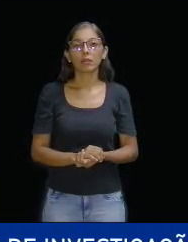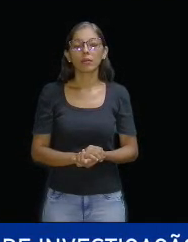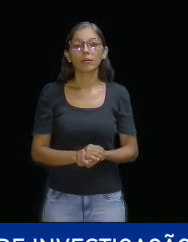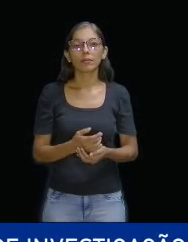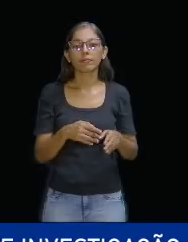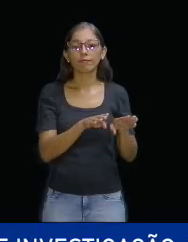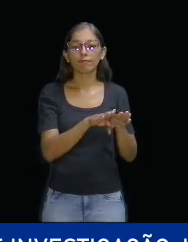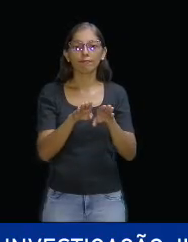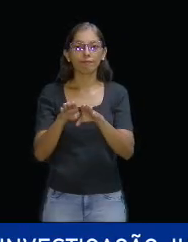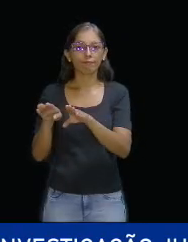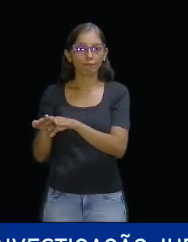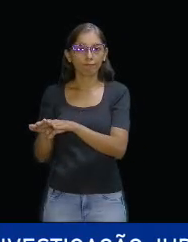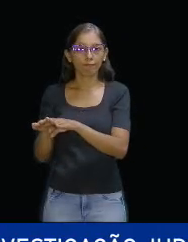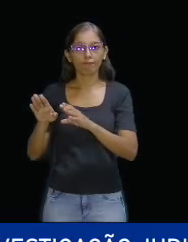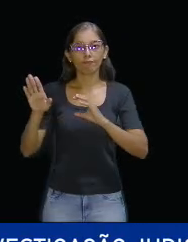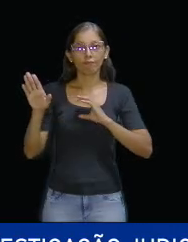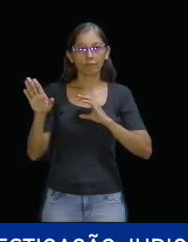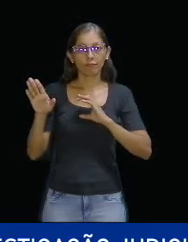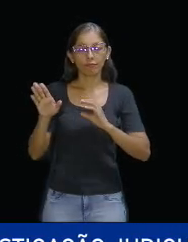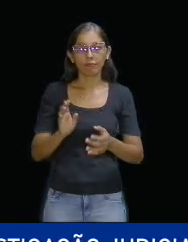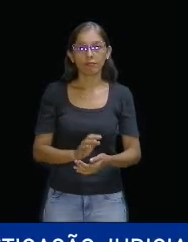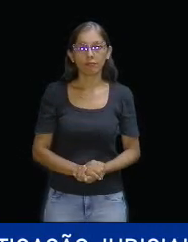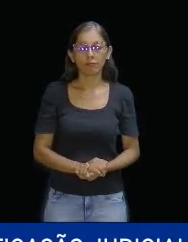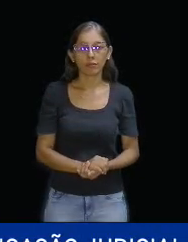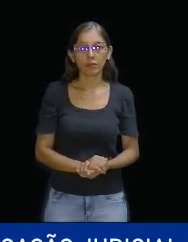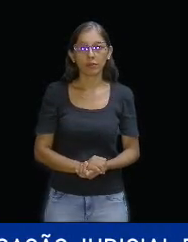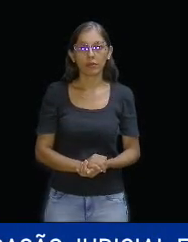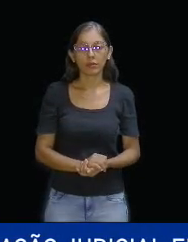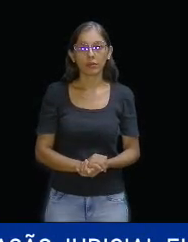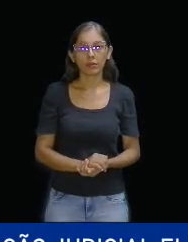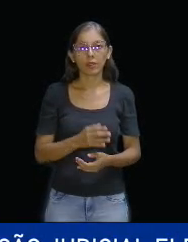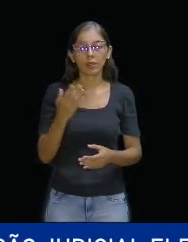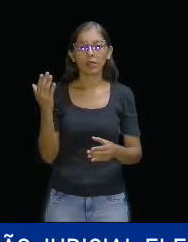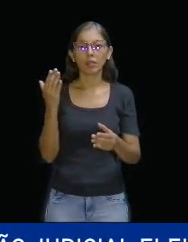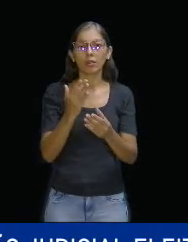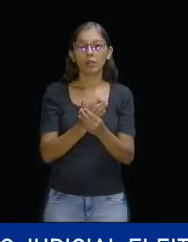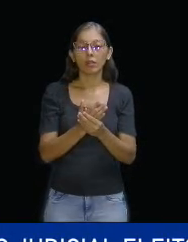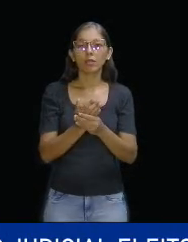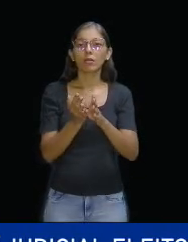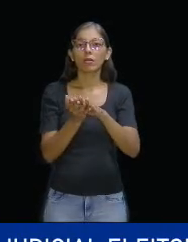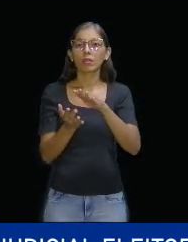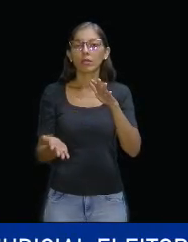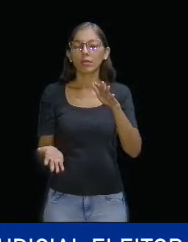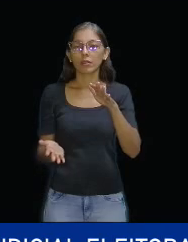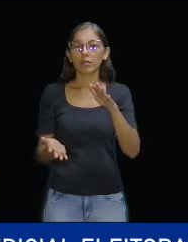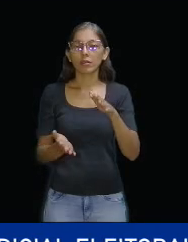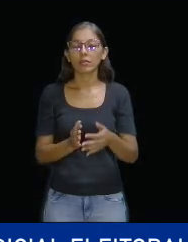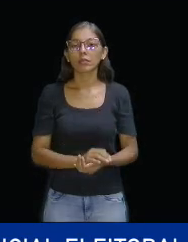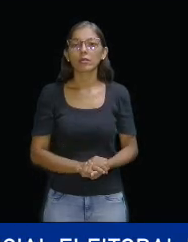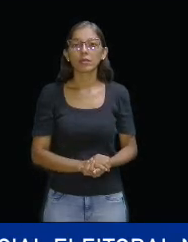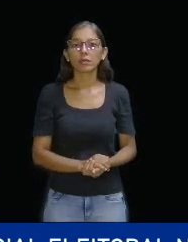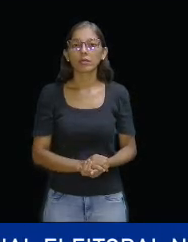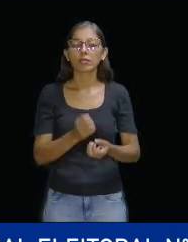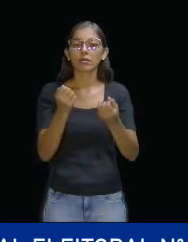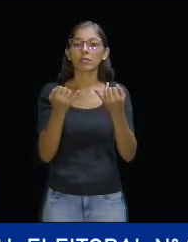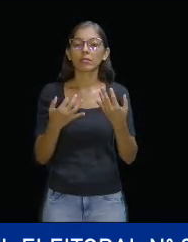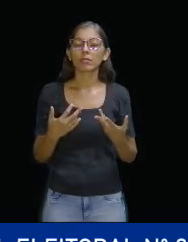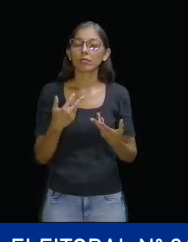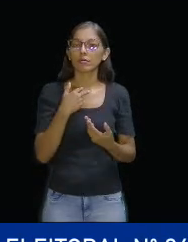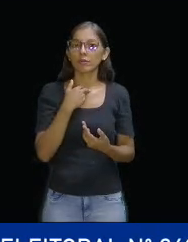candidatos. Os elementos constantes nos autos não autorizam a conclusão de que houve, de